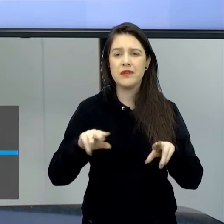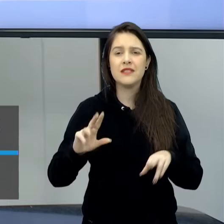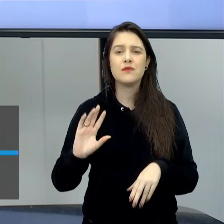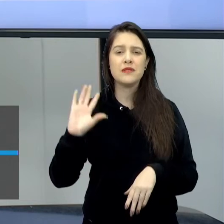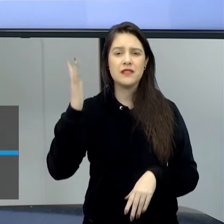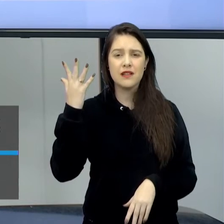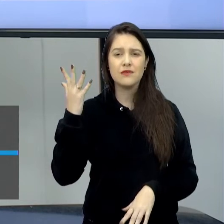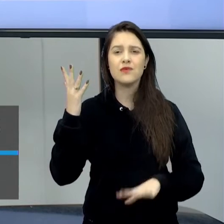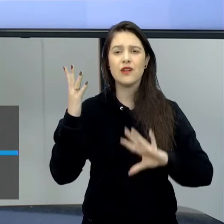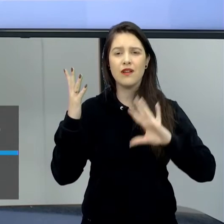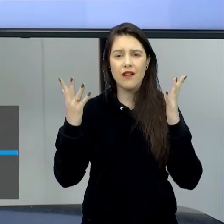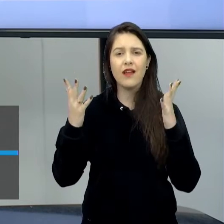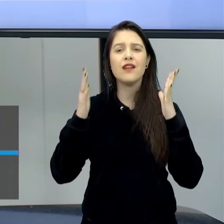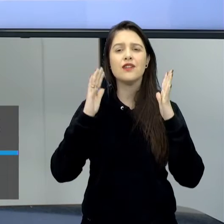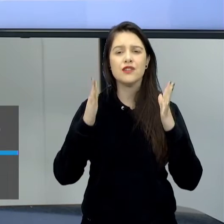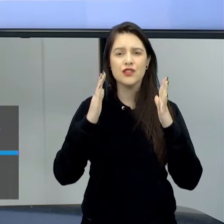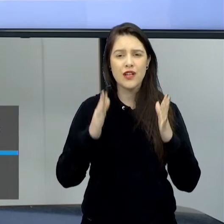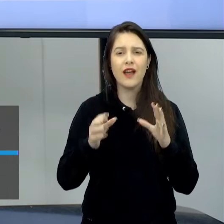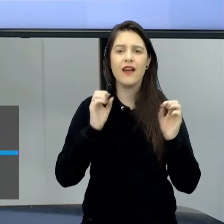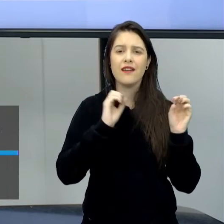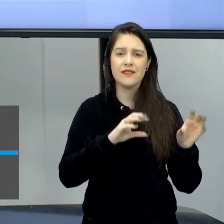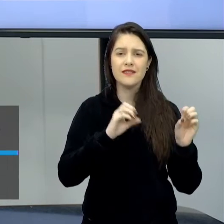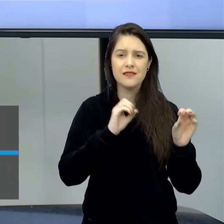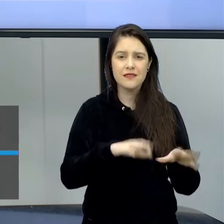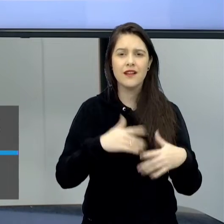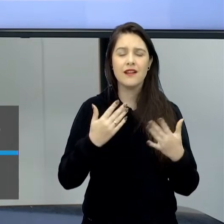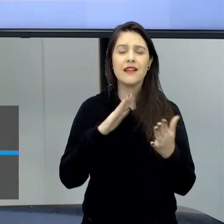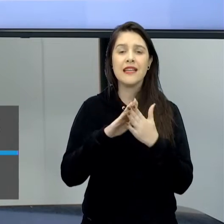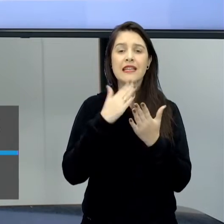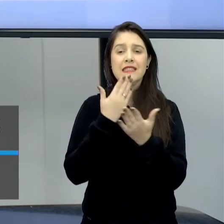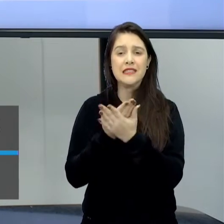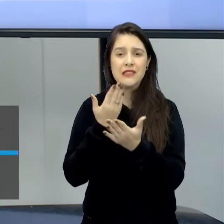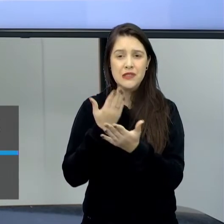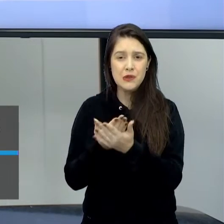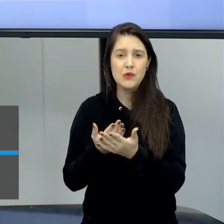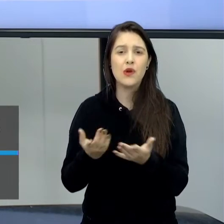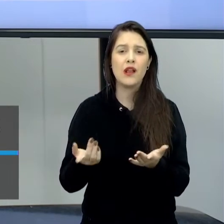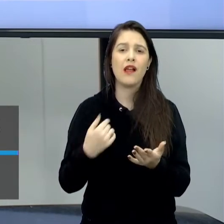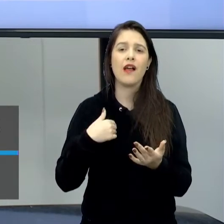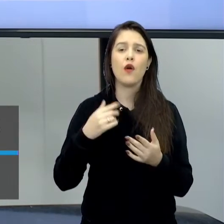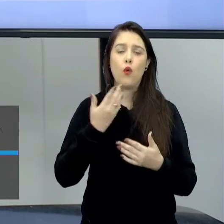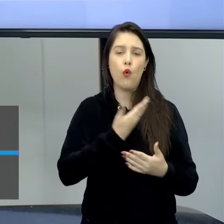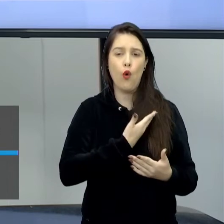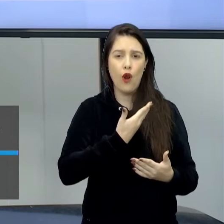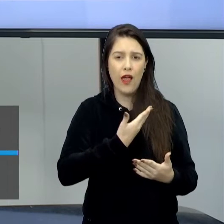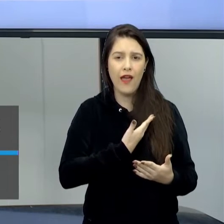situações elas já iniciam aí dentro da escola, onde um colega